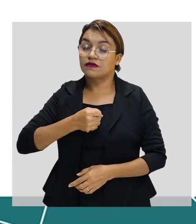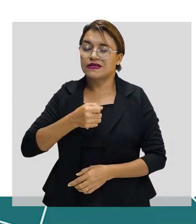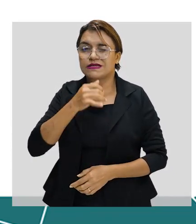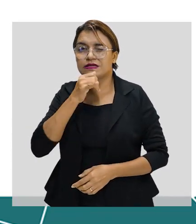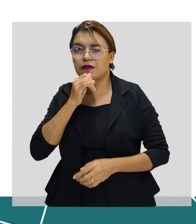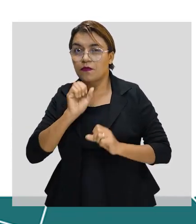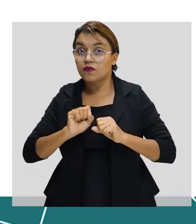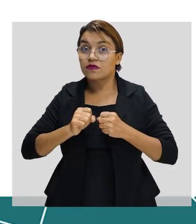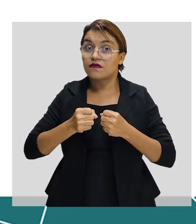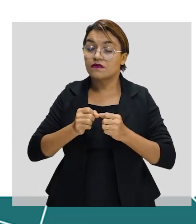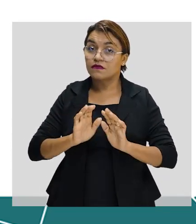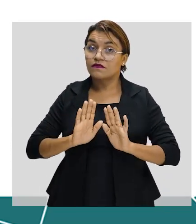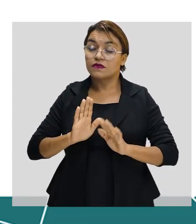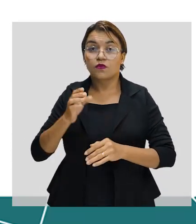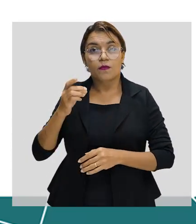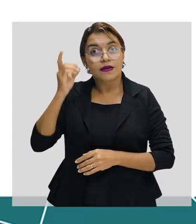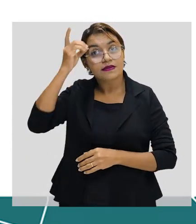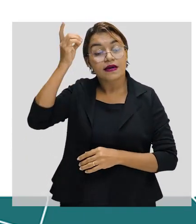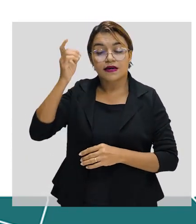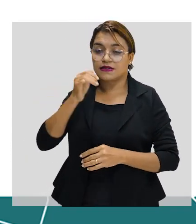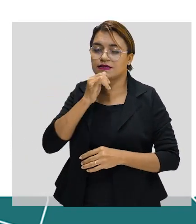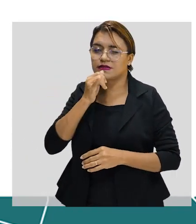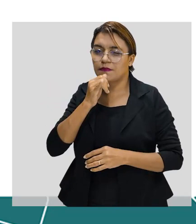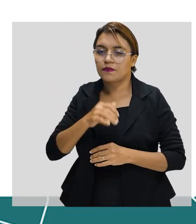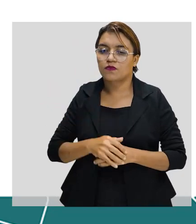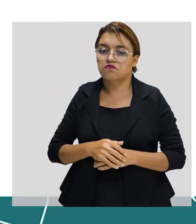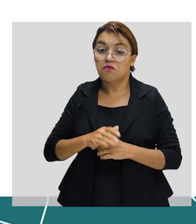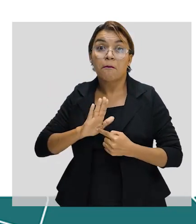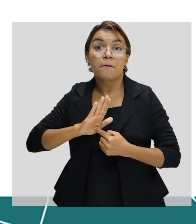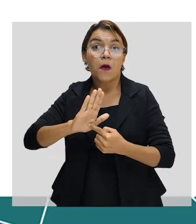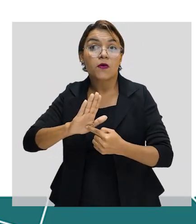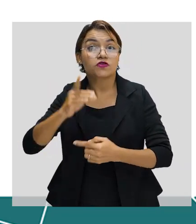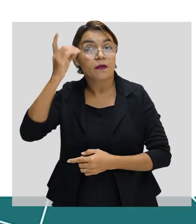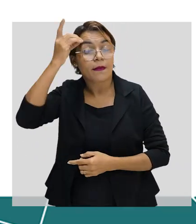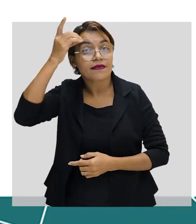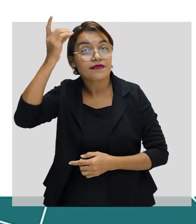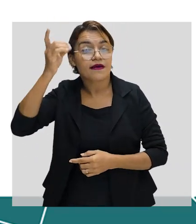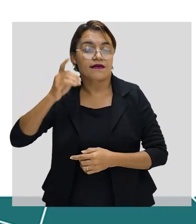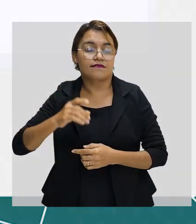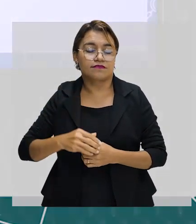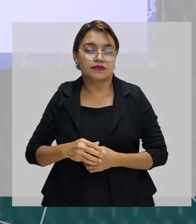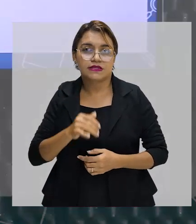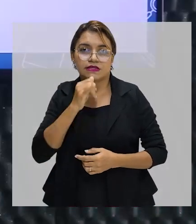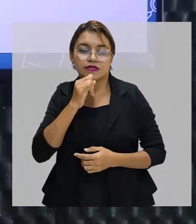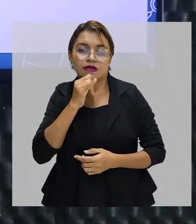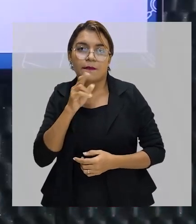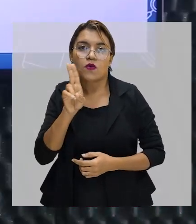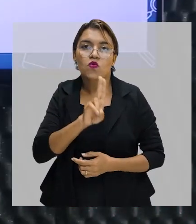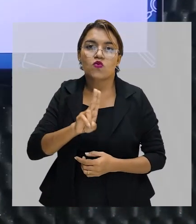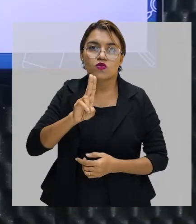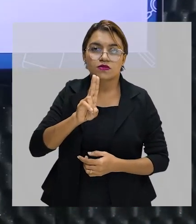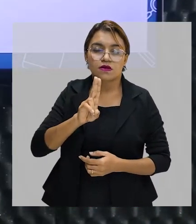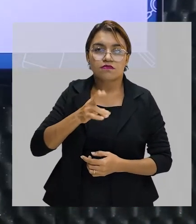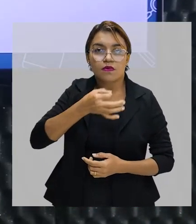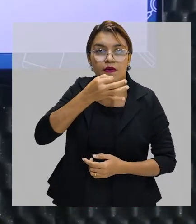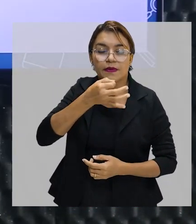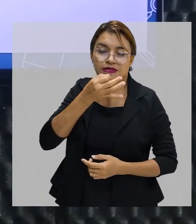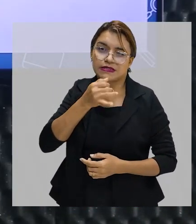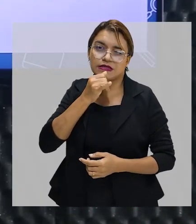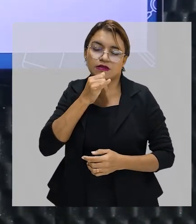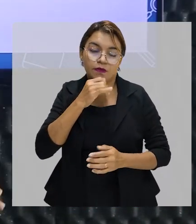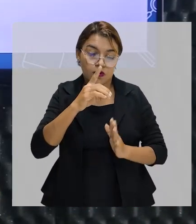ideia, tá? Essa ideia é defendida a partir de uma argumentação, porque eu posso